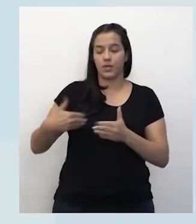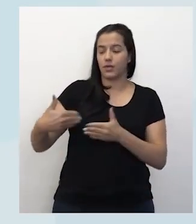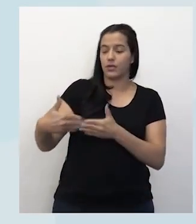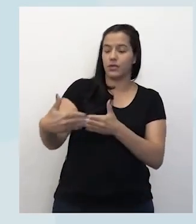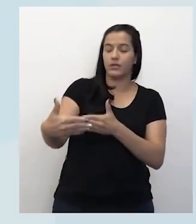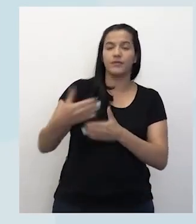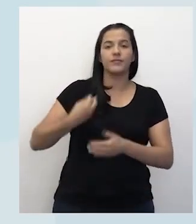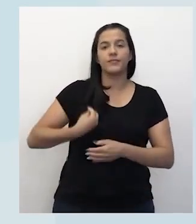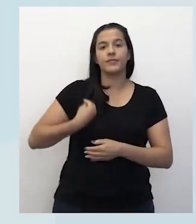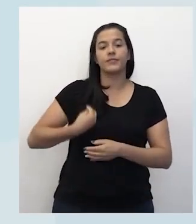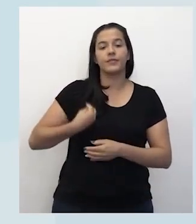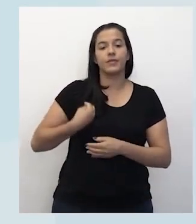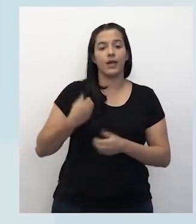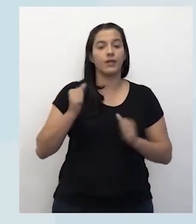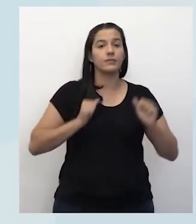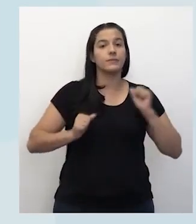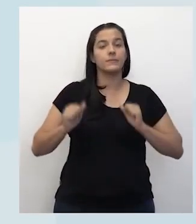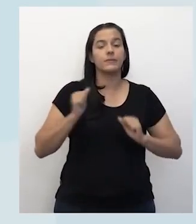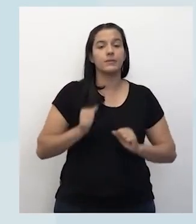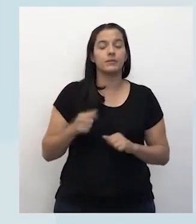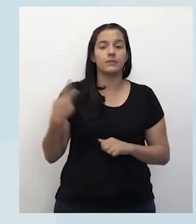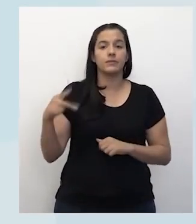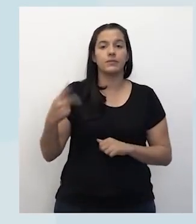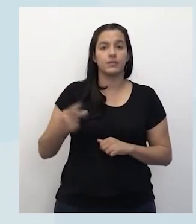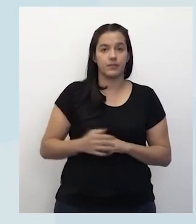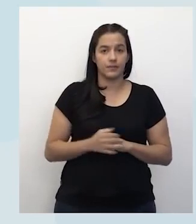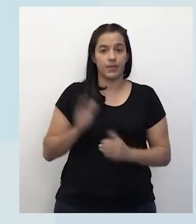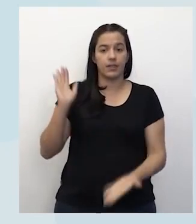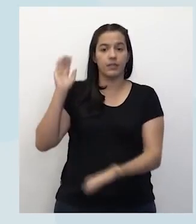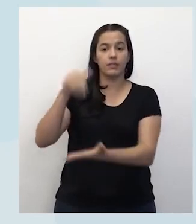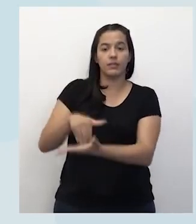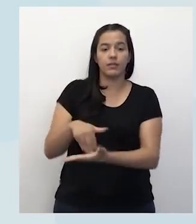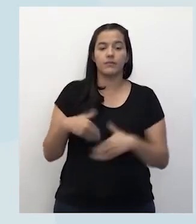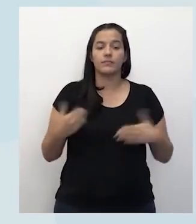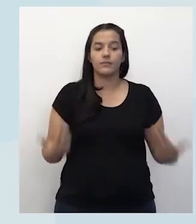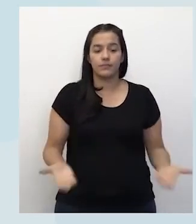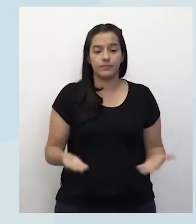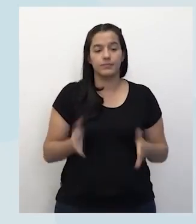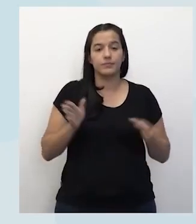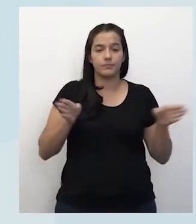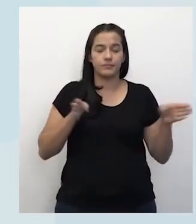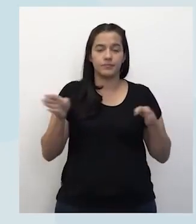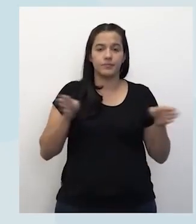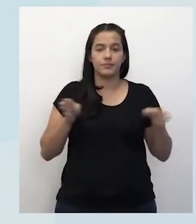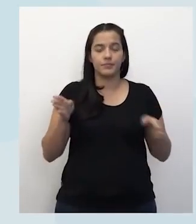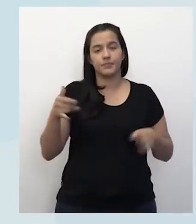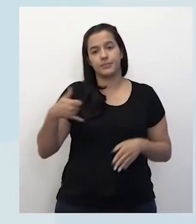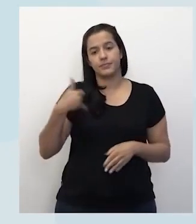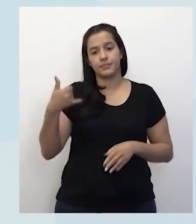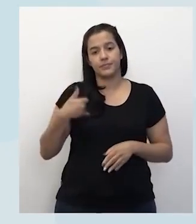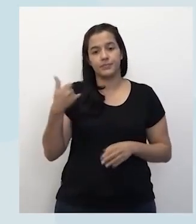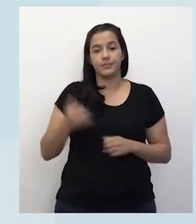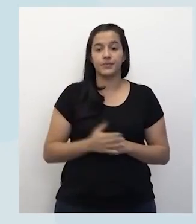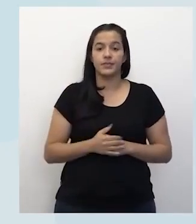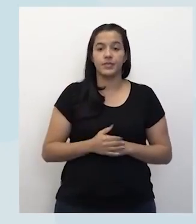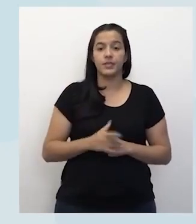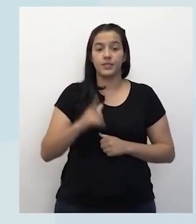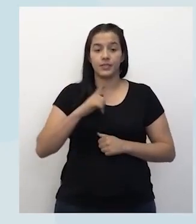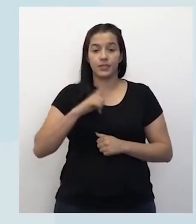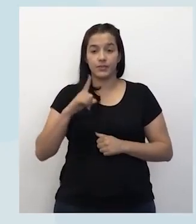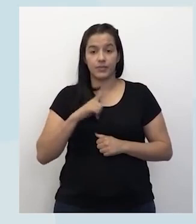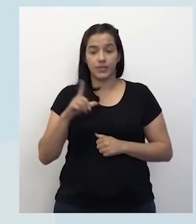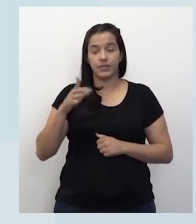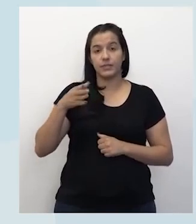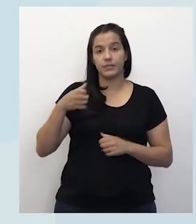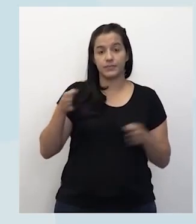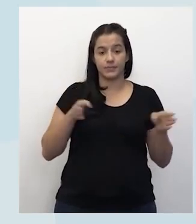aqui, né, a esperança de vida ao nascer, que tem lá, né, a questão aí da idade, né? Então, quem tem lá uma expectativa